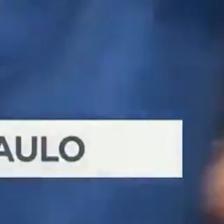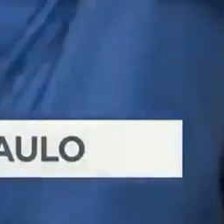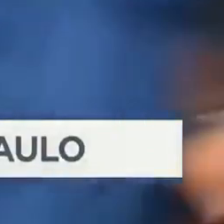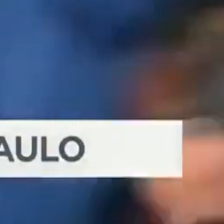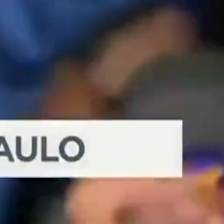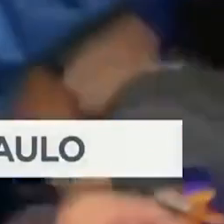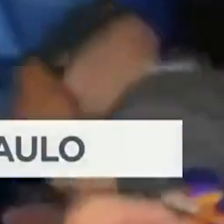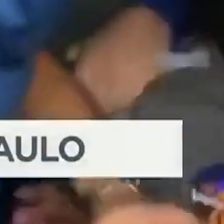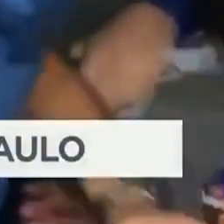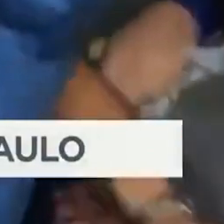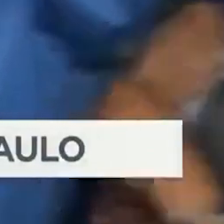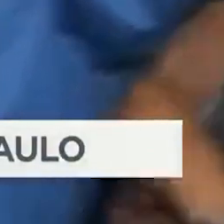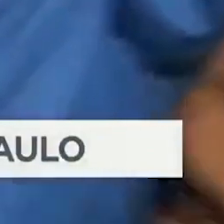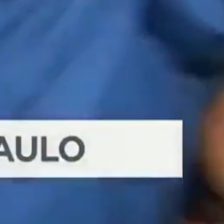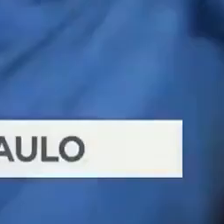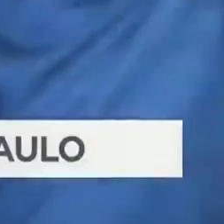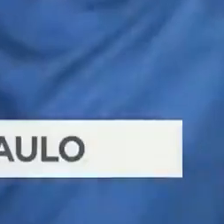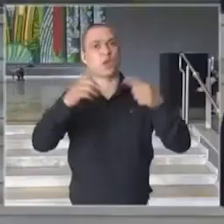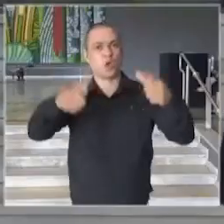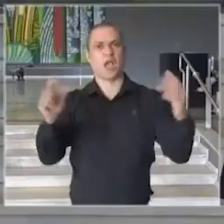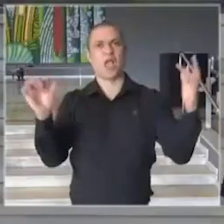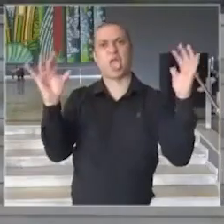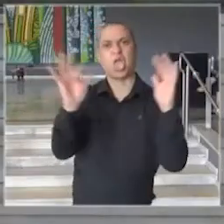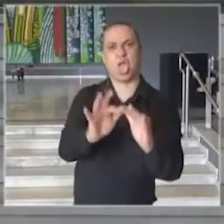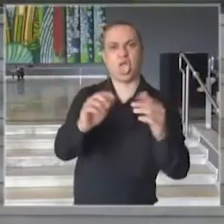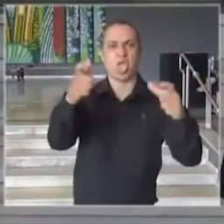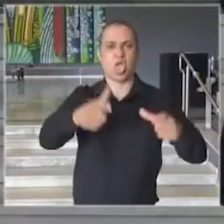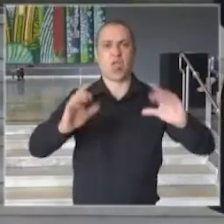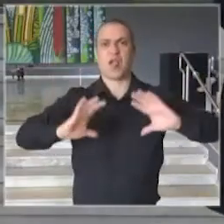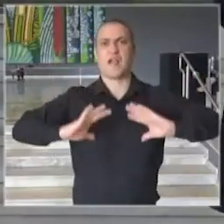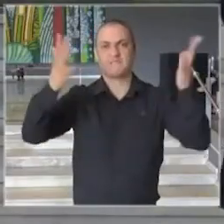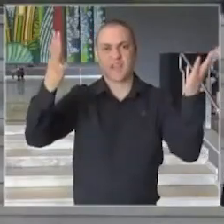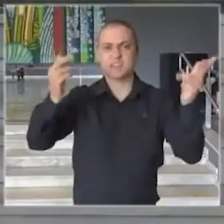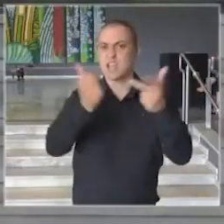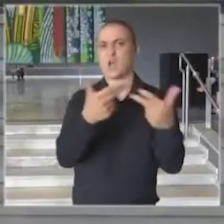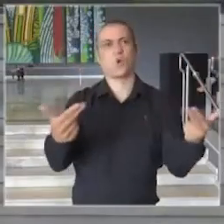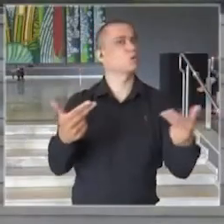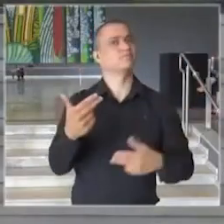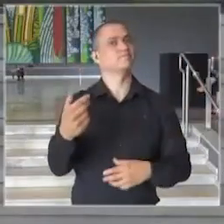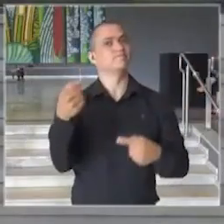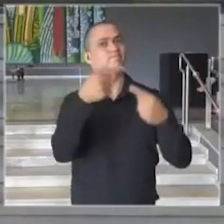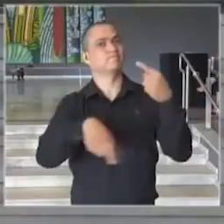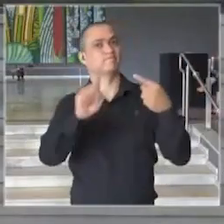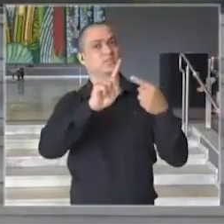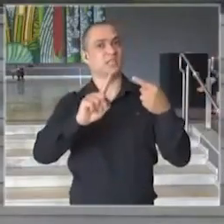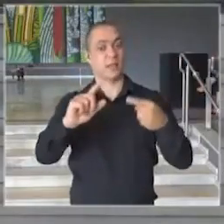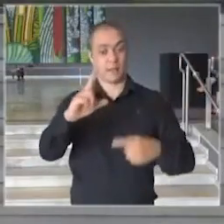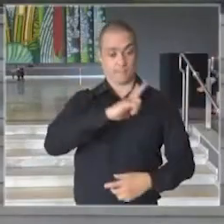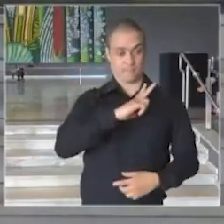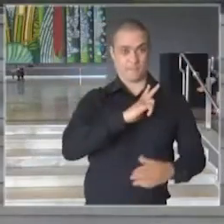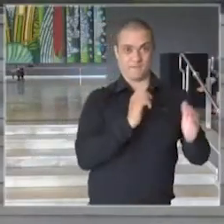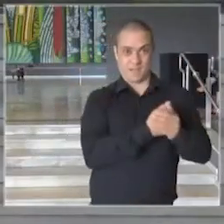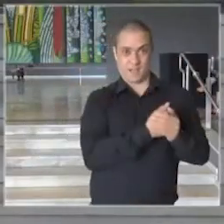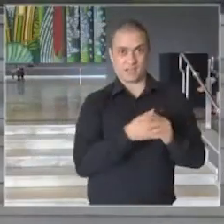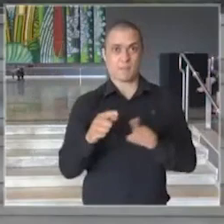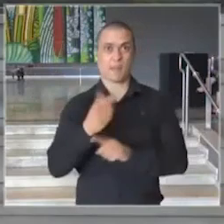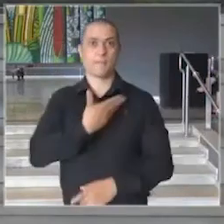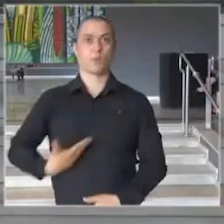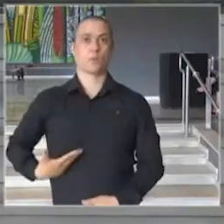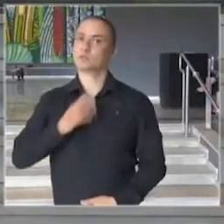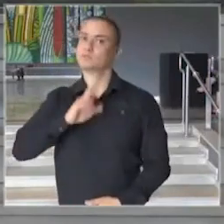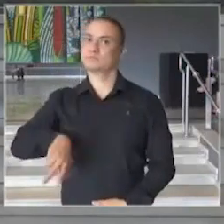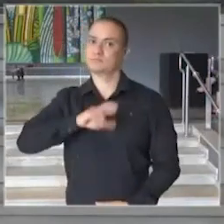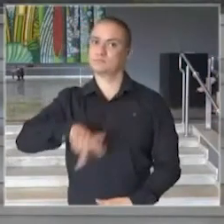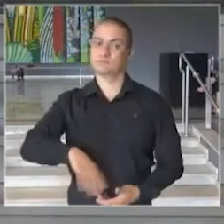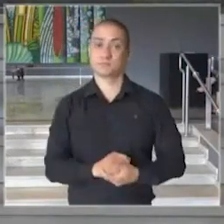Não devemos fazer aglutinações, festas, comemorações, nem públicas, nem privadas.